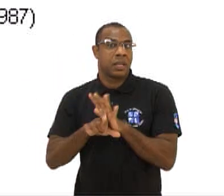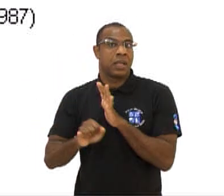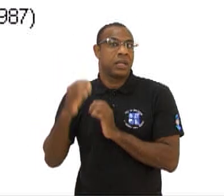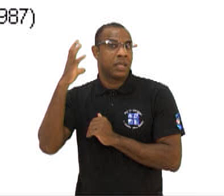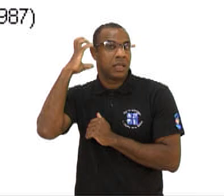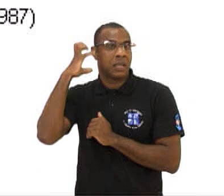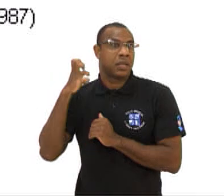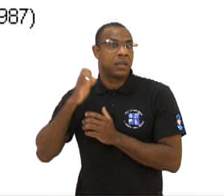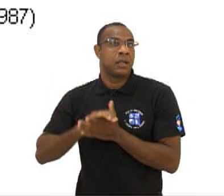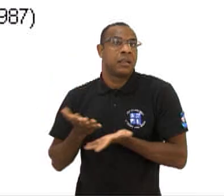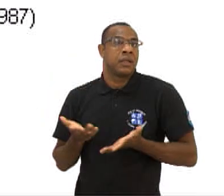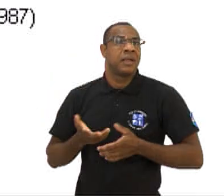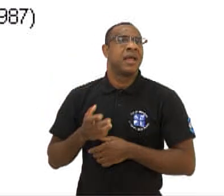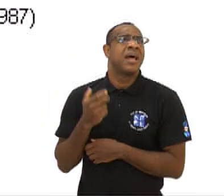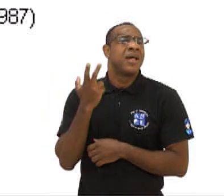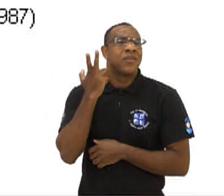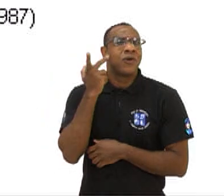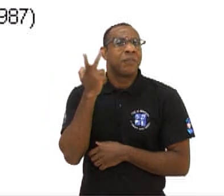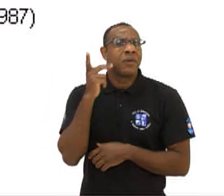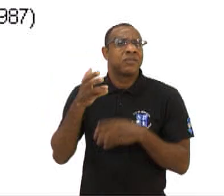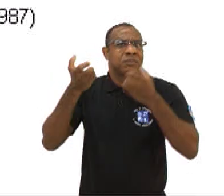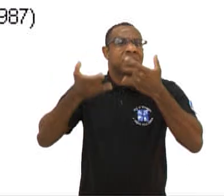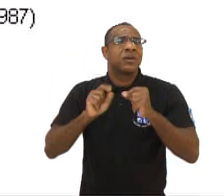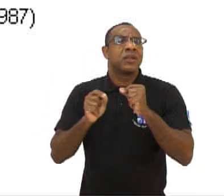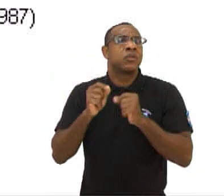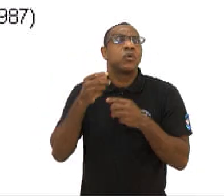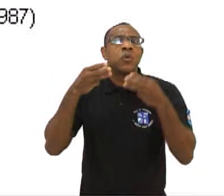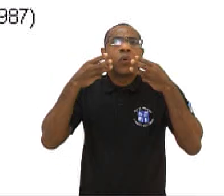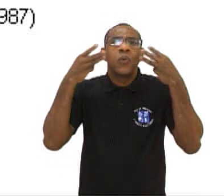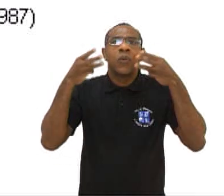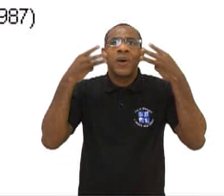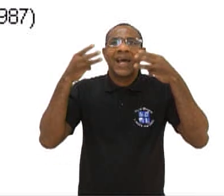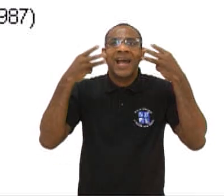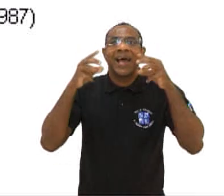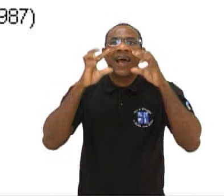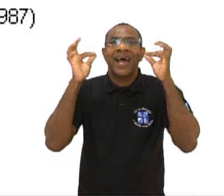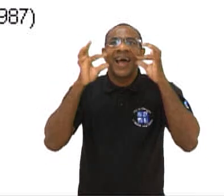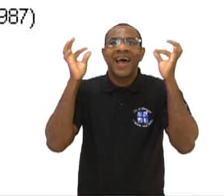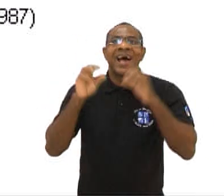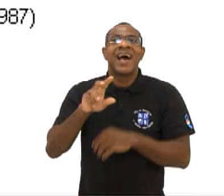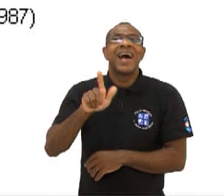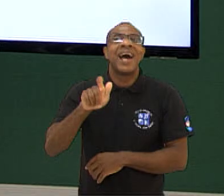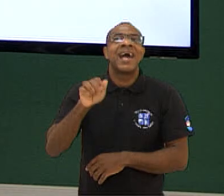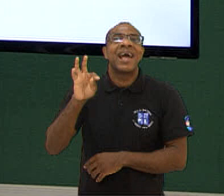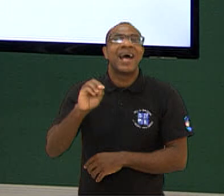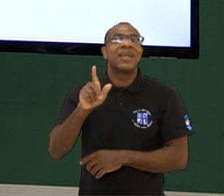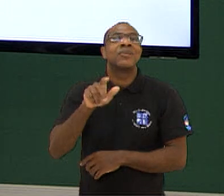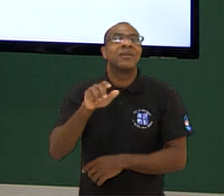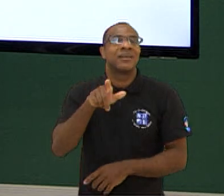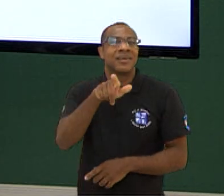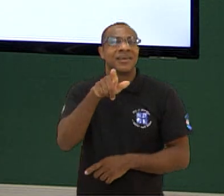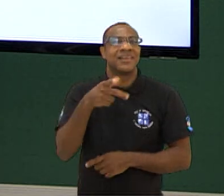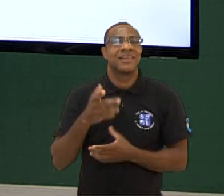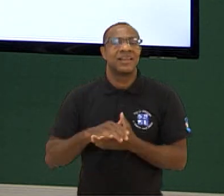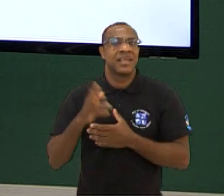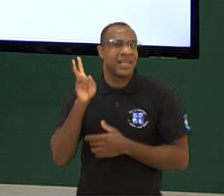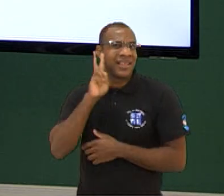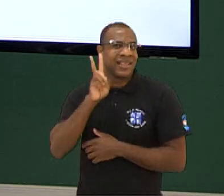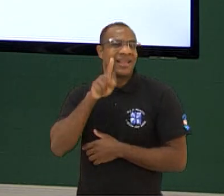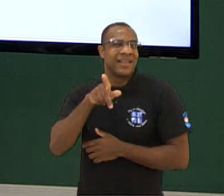falar sobre o Garfield, né? Porque afinal o Garfield ele é ótimo para falar sobre isso, né? Sobre física e tudo mais. Então aqui nós